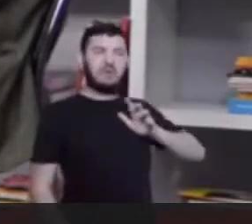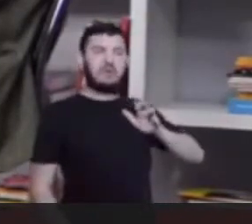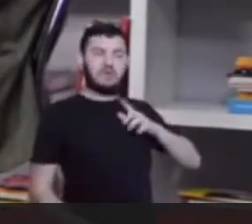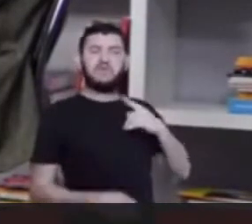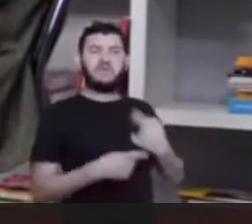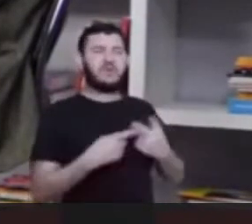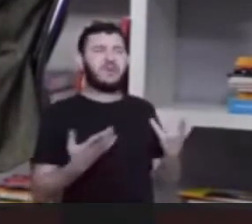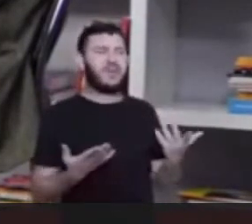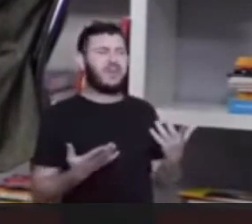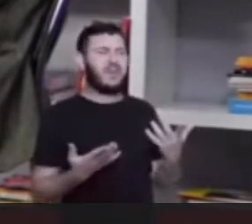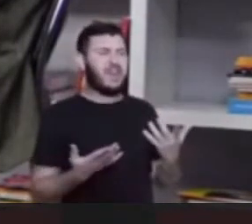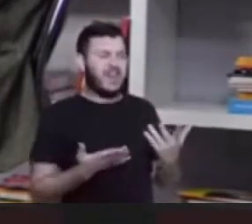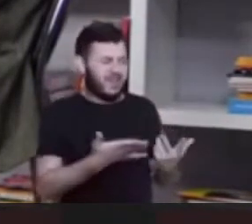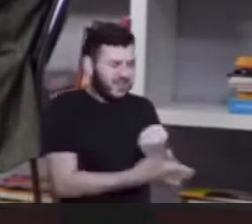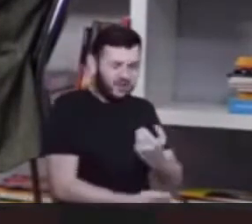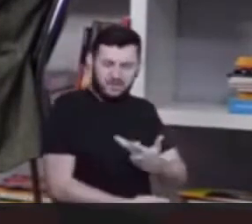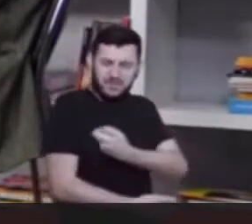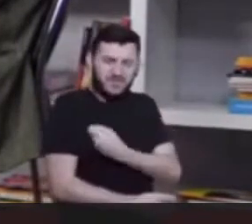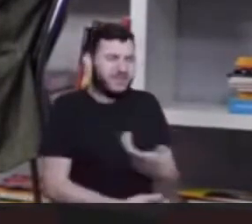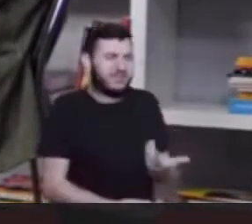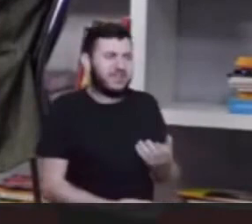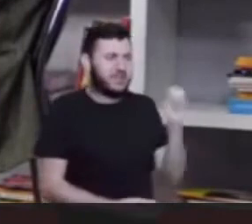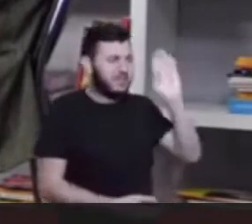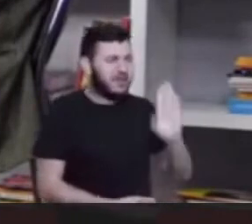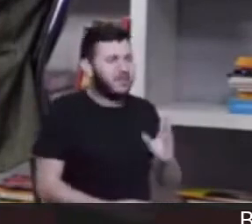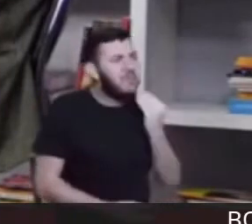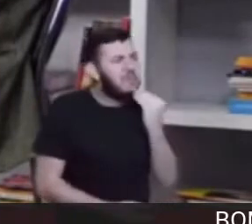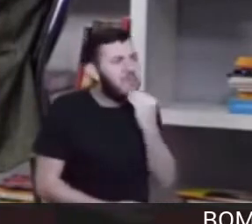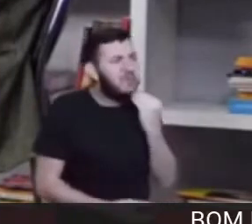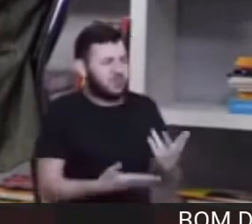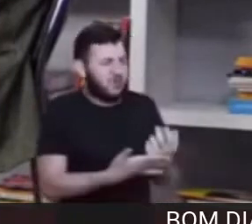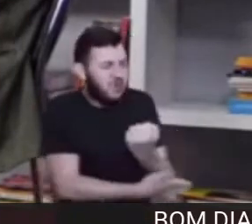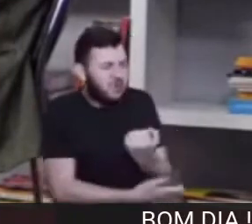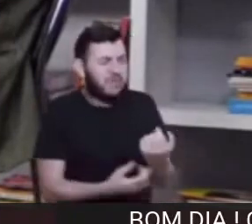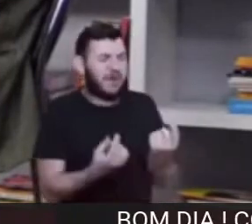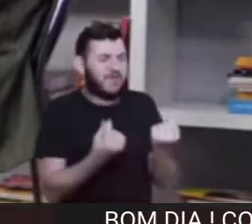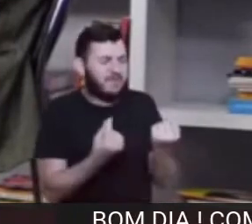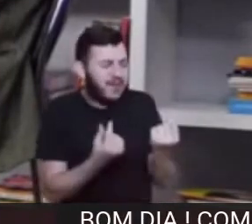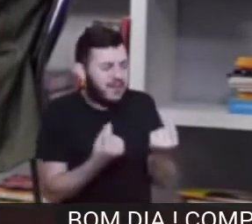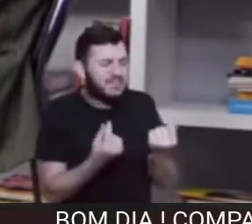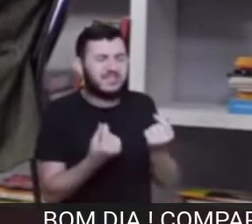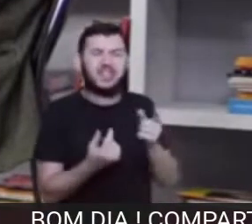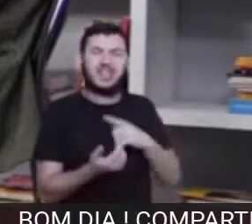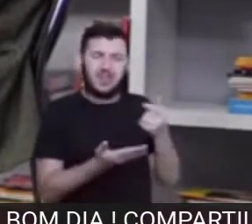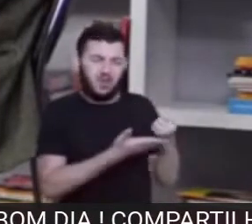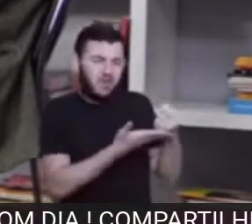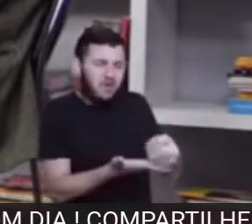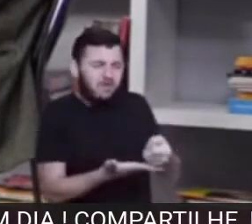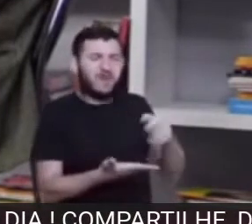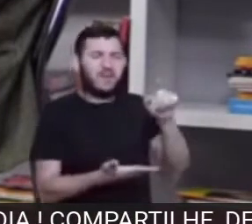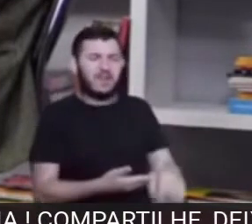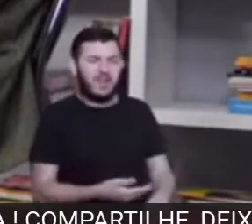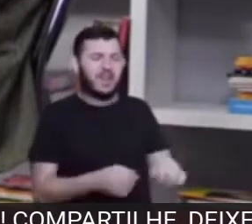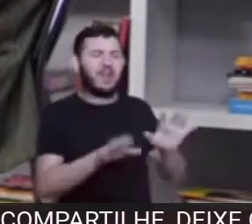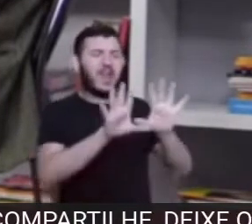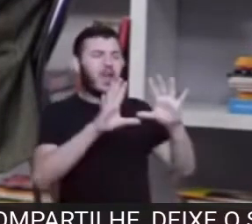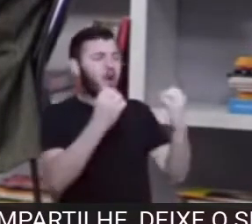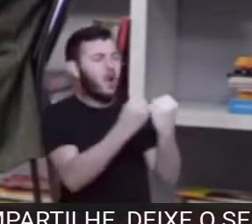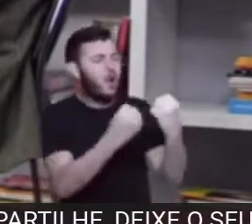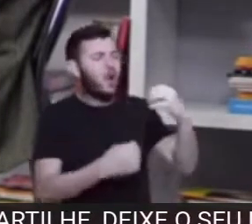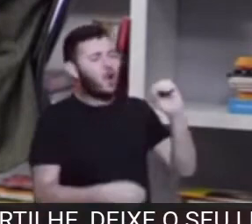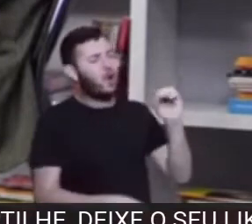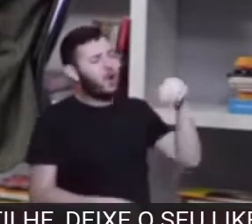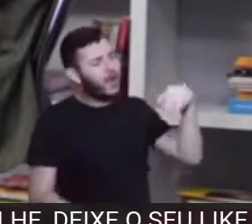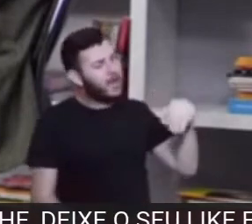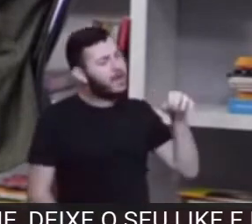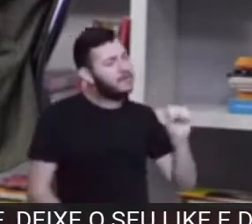vacina, o Brasil poderia ter comprado a vacina no primeiro momento, houve oferta da Organização Mundial da Saúde para o Brasil comprar, e